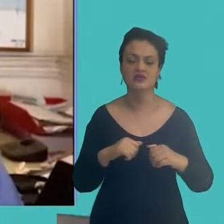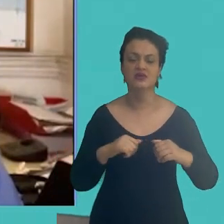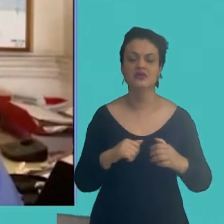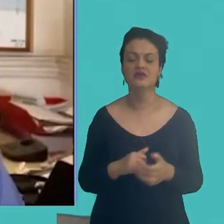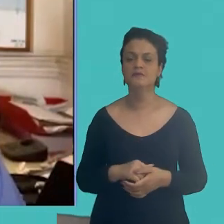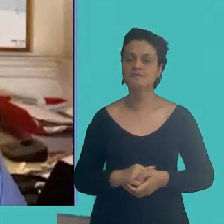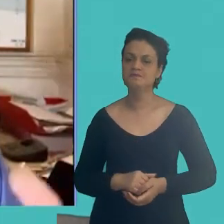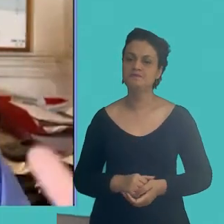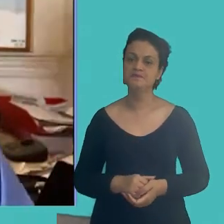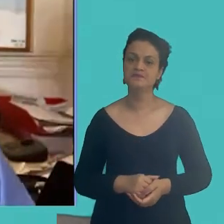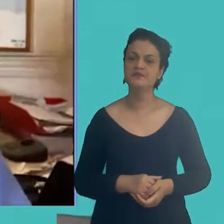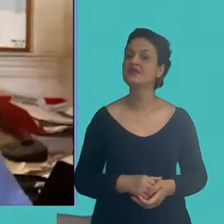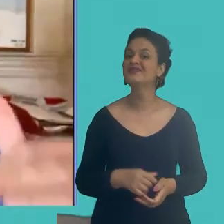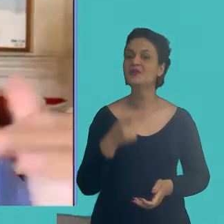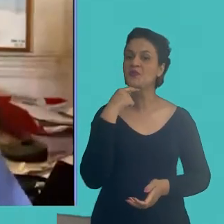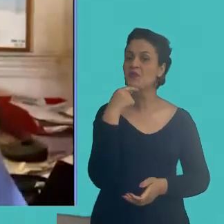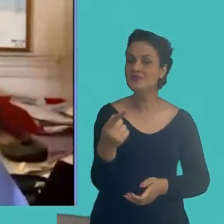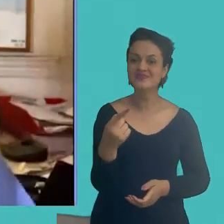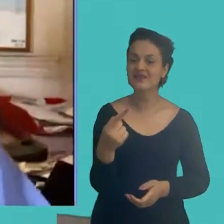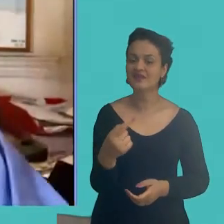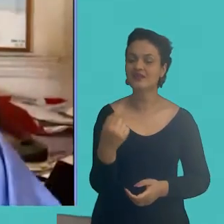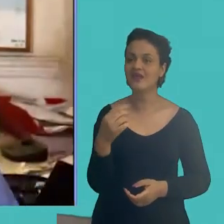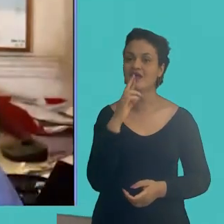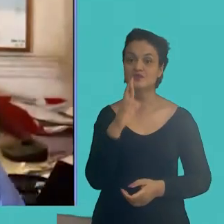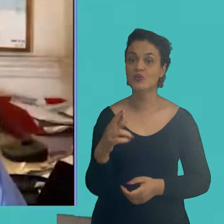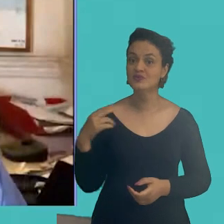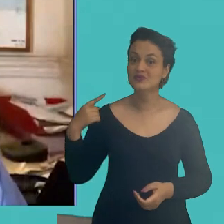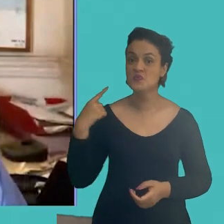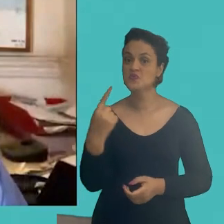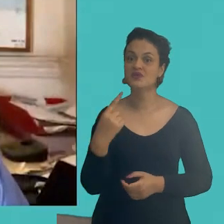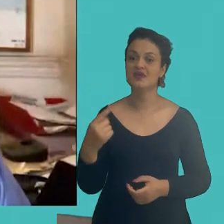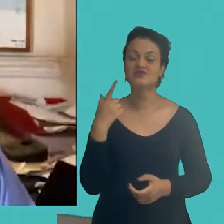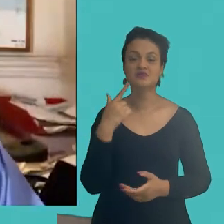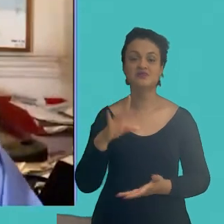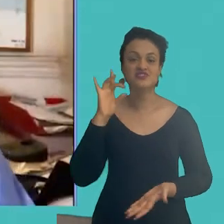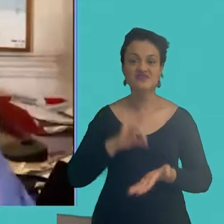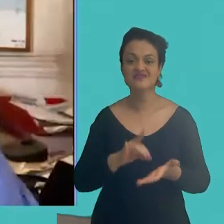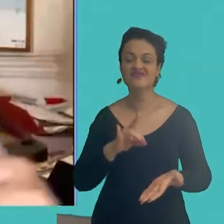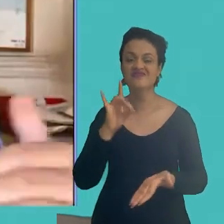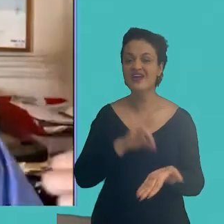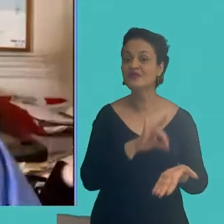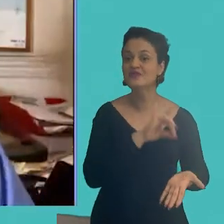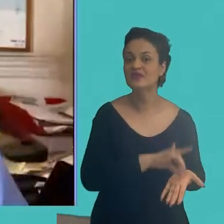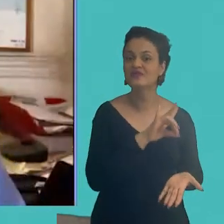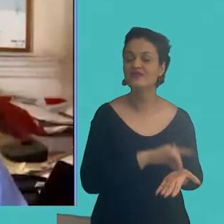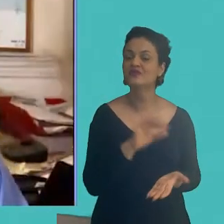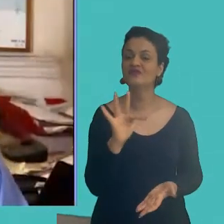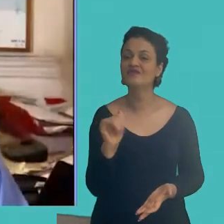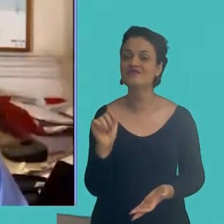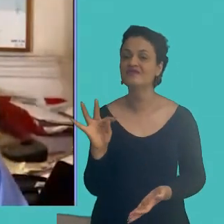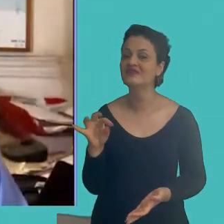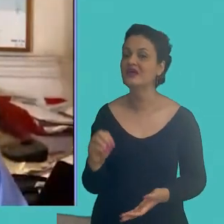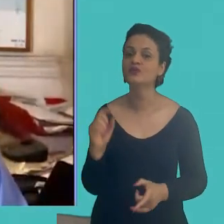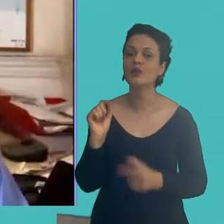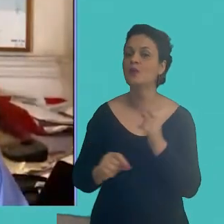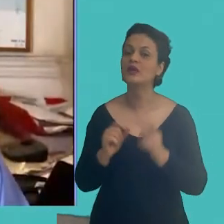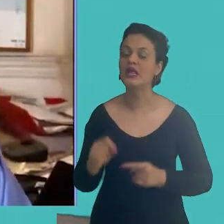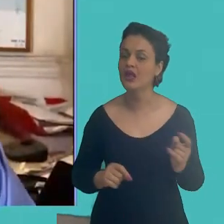não conseguiram chegar a um consenso sequer sobre o que são os fatos. Sequer sobre o que é a natureza da